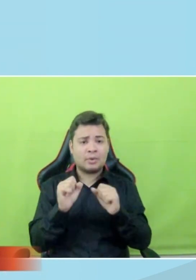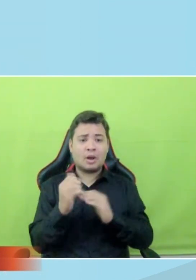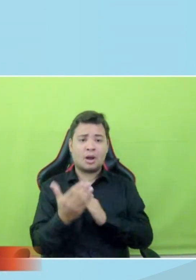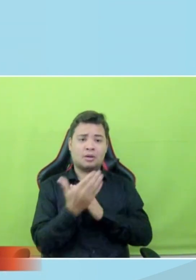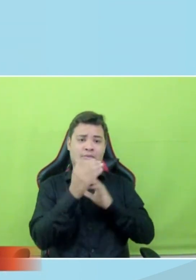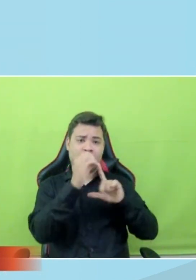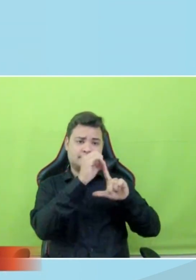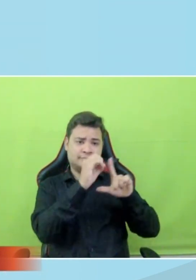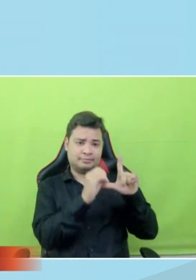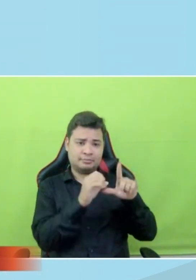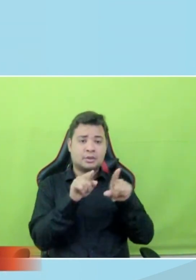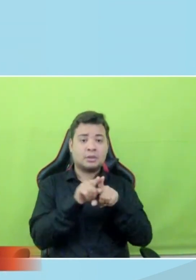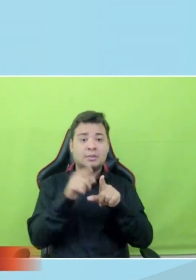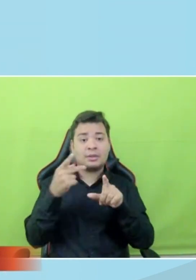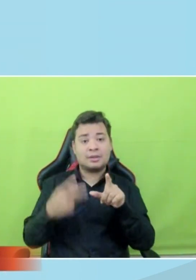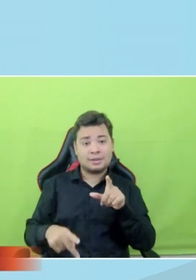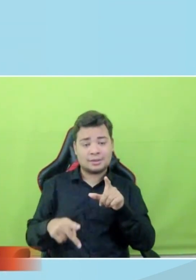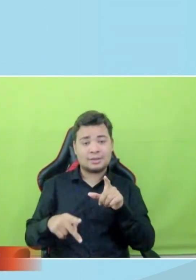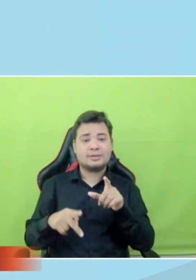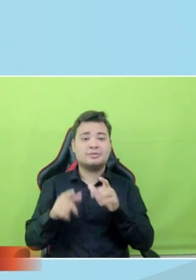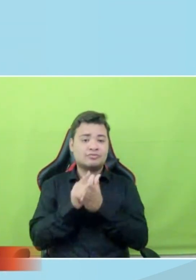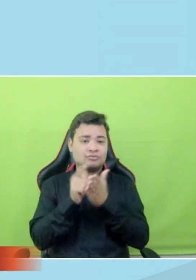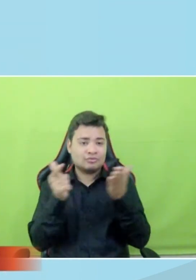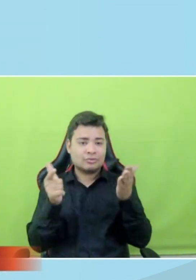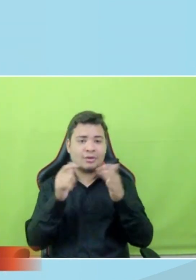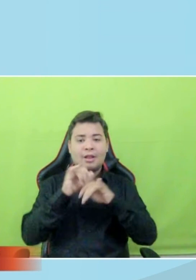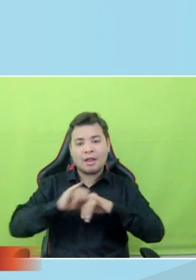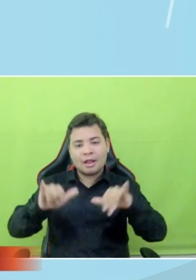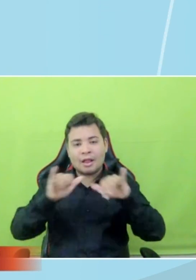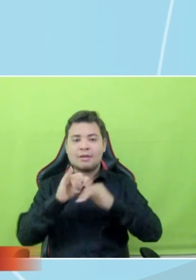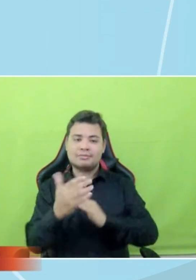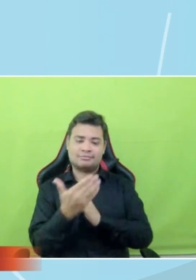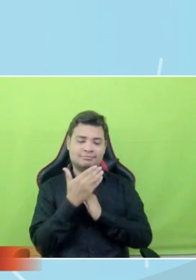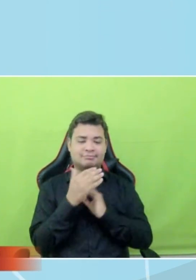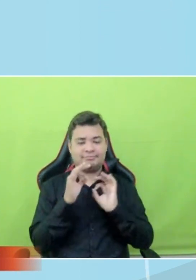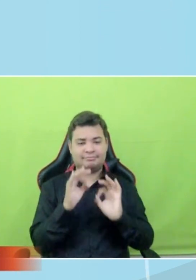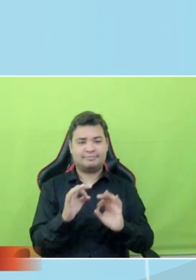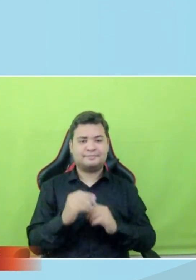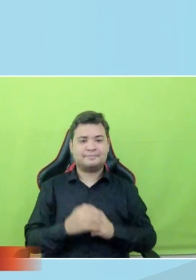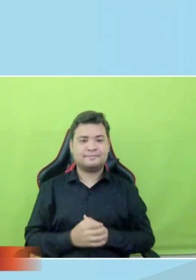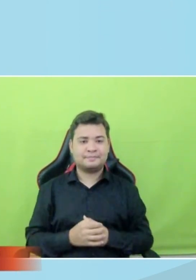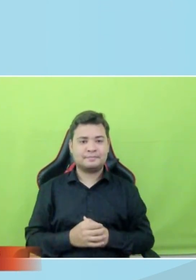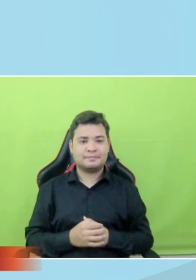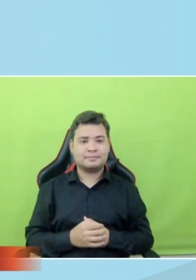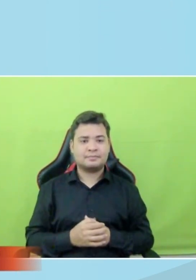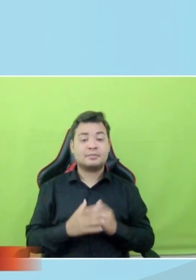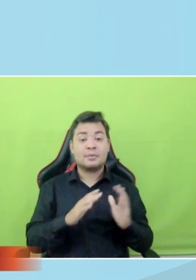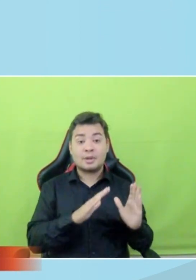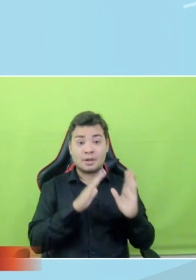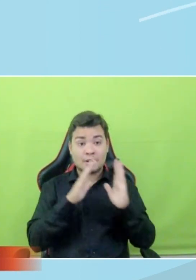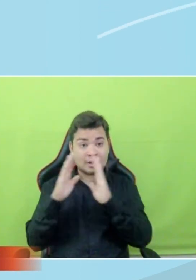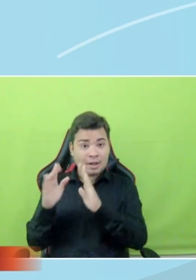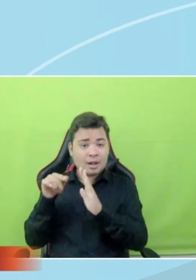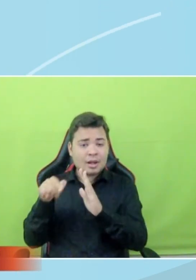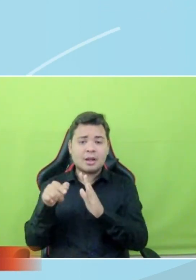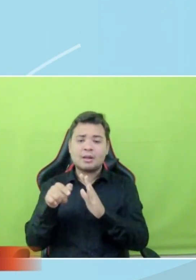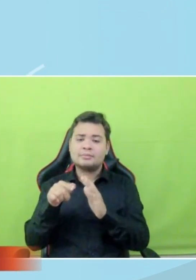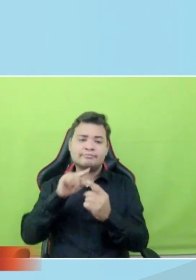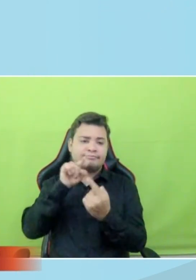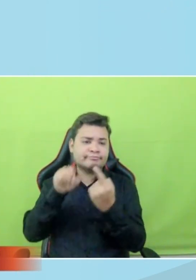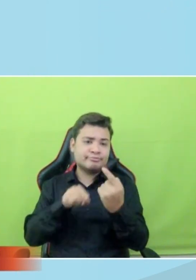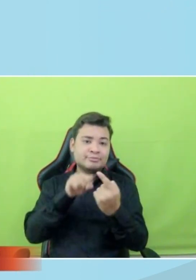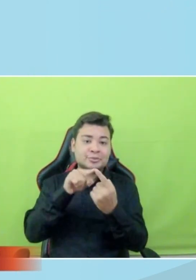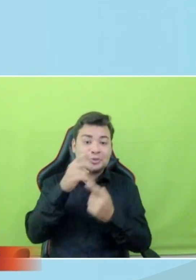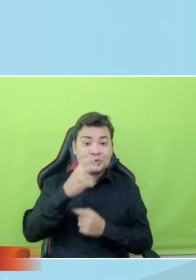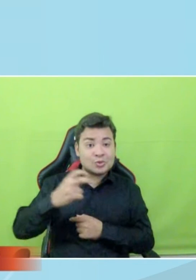fazer o jornalismo, né, do Conexões. Bom, esse bloco tá todo recheado de cultura. Várias dicas para